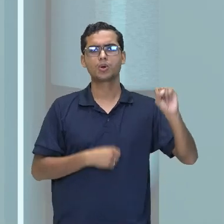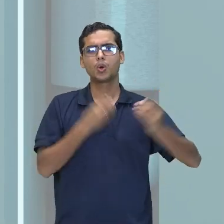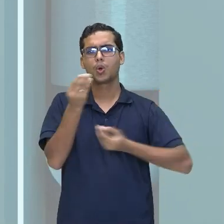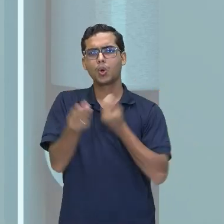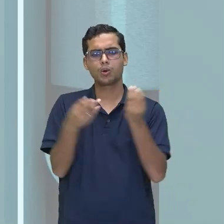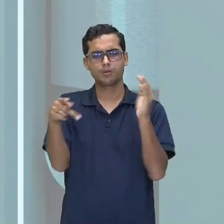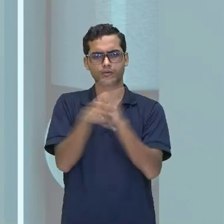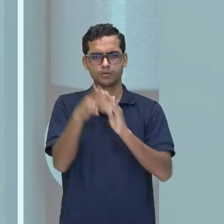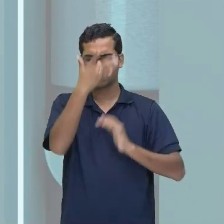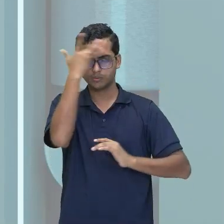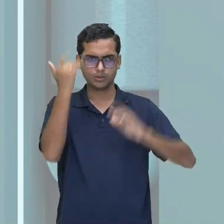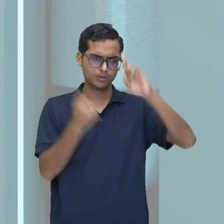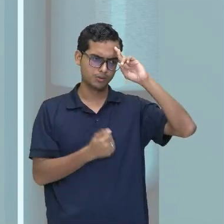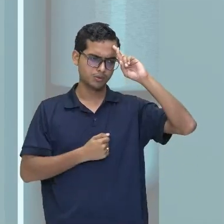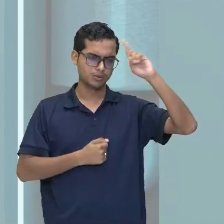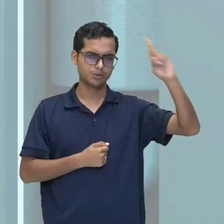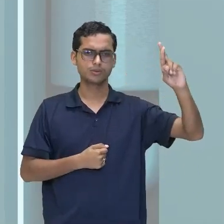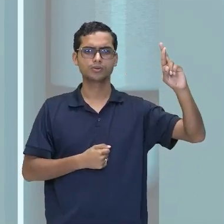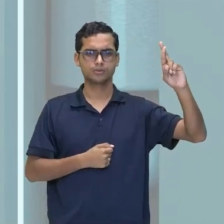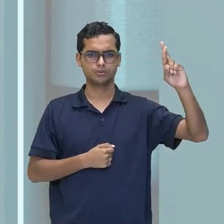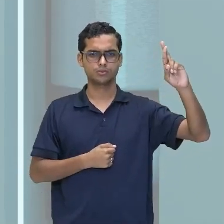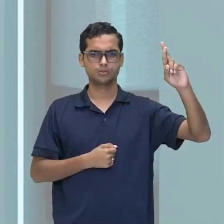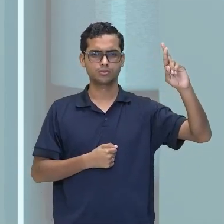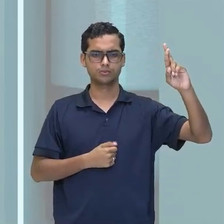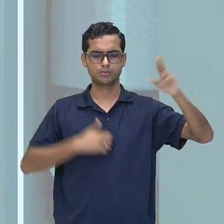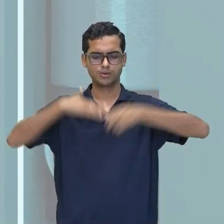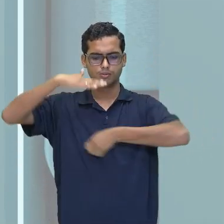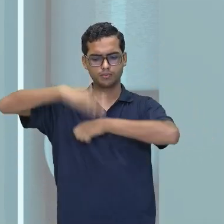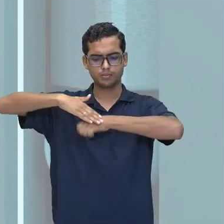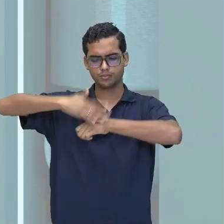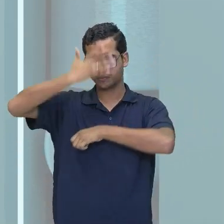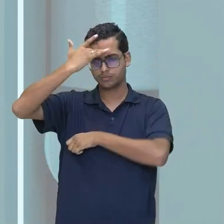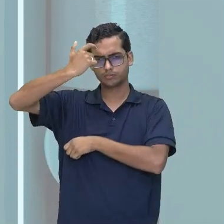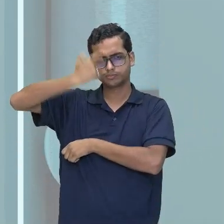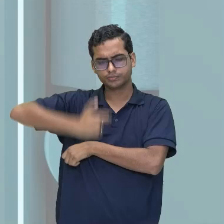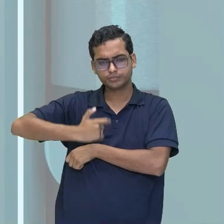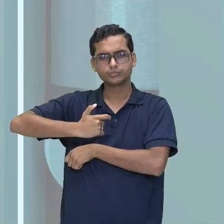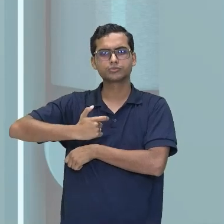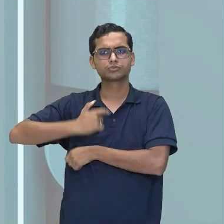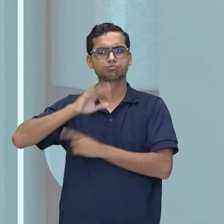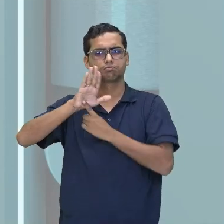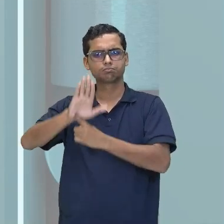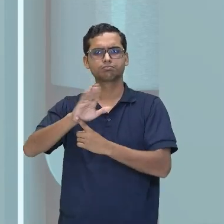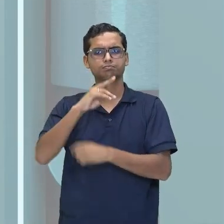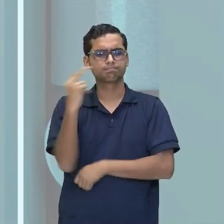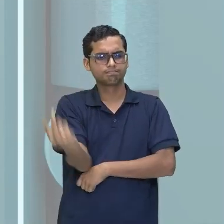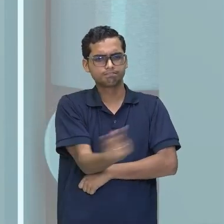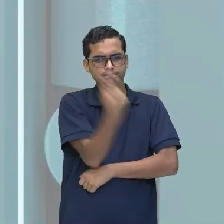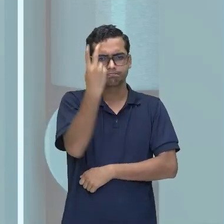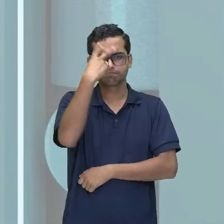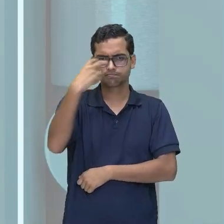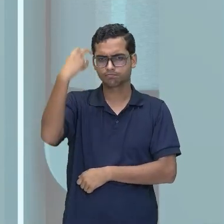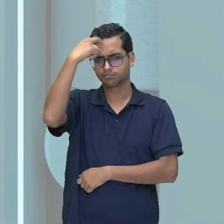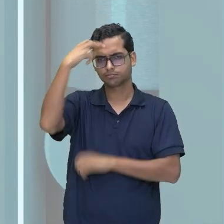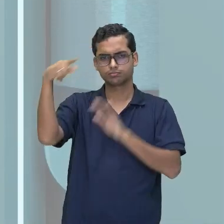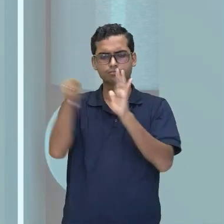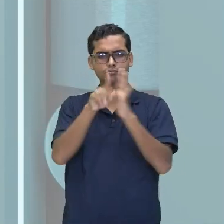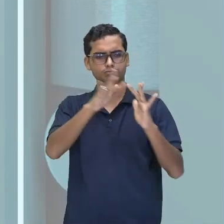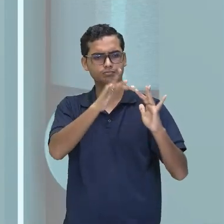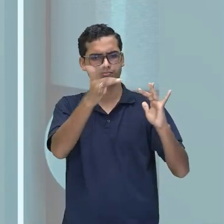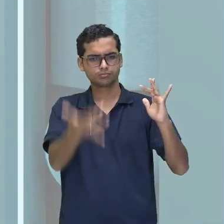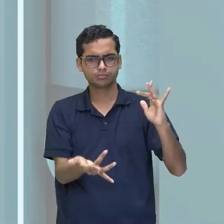de mestre para o seu eu lírico, demonstrando clara valorização da cultura do